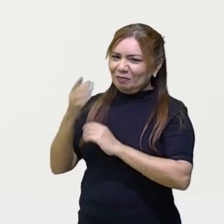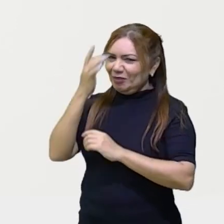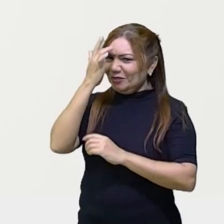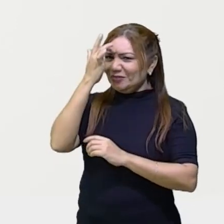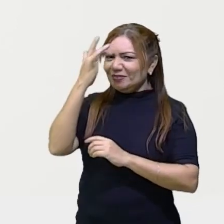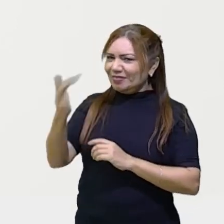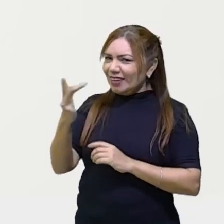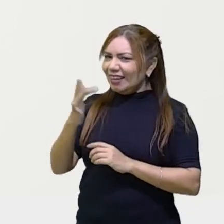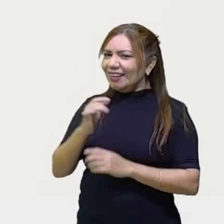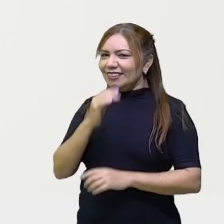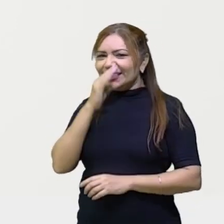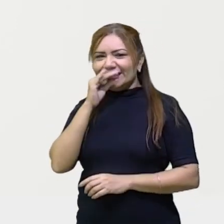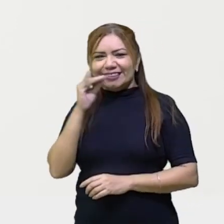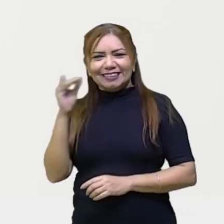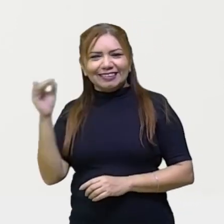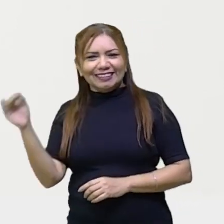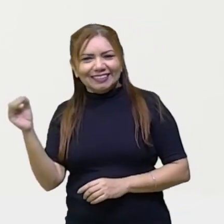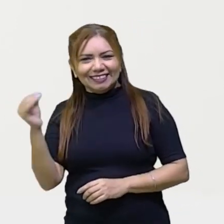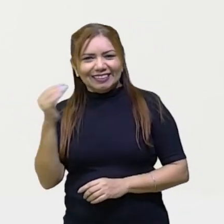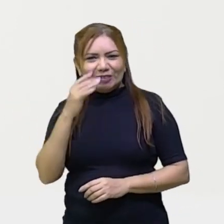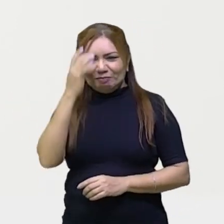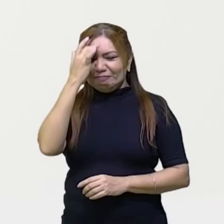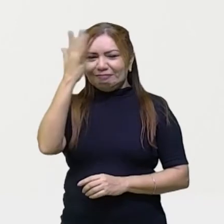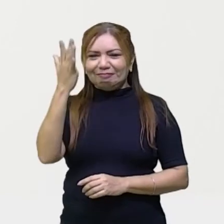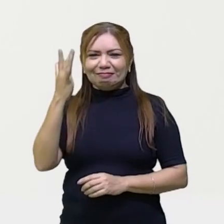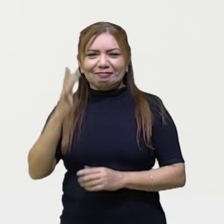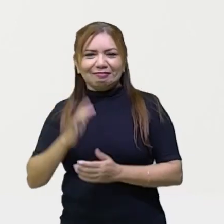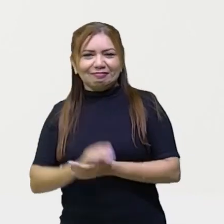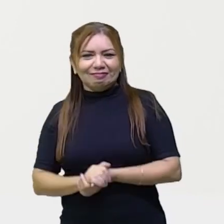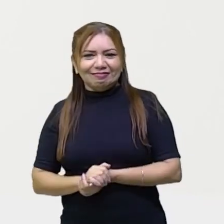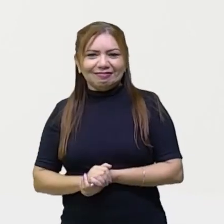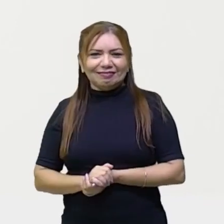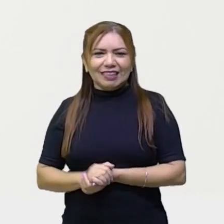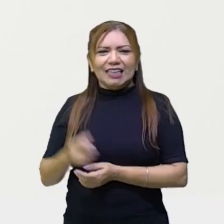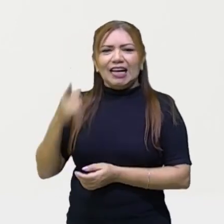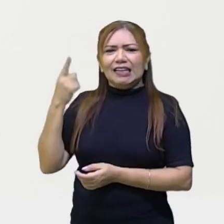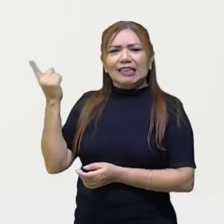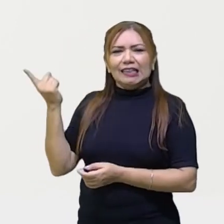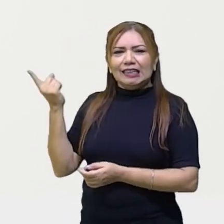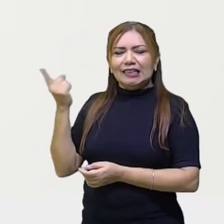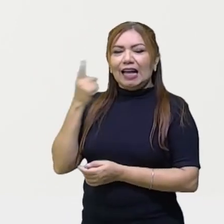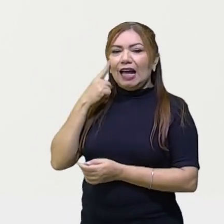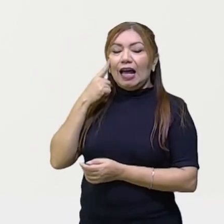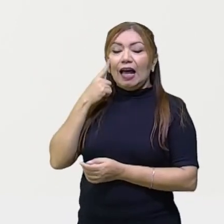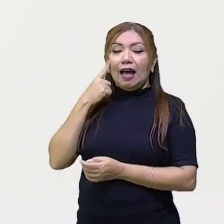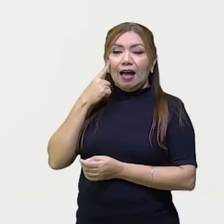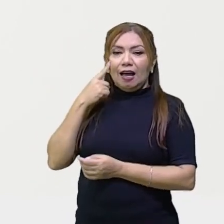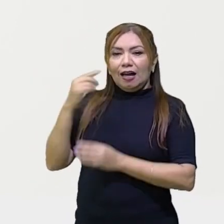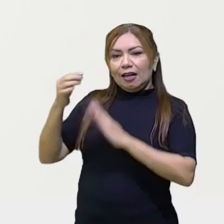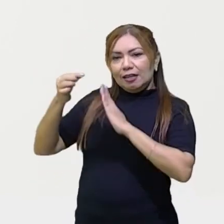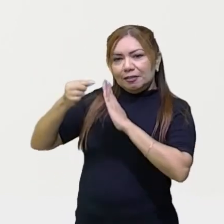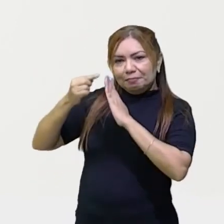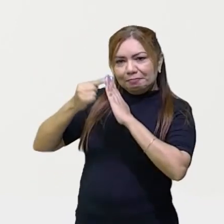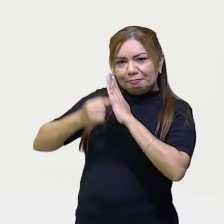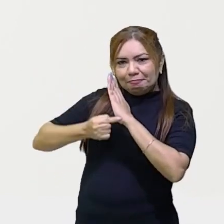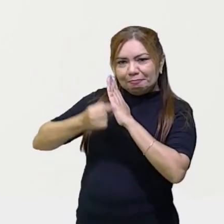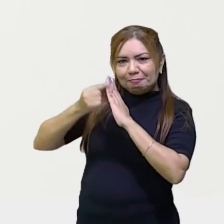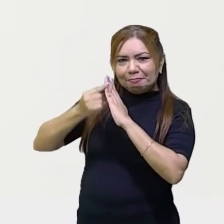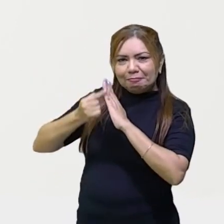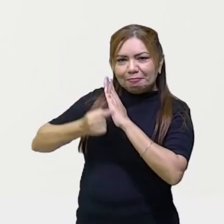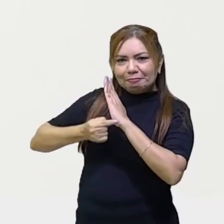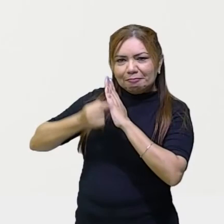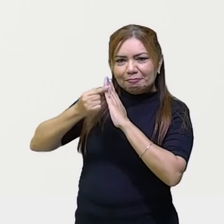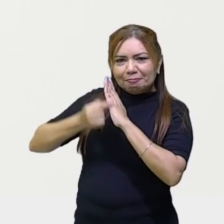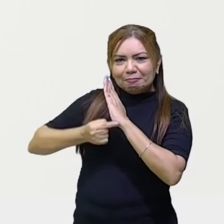tá muito fácil vamos conferir aí as arestas item realmente 18